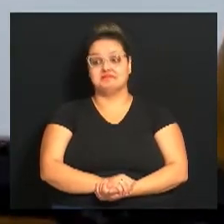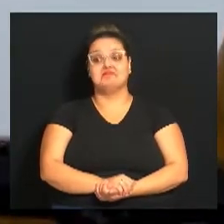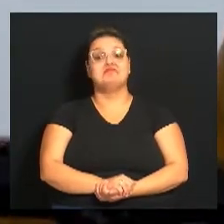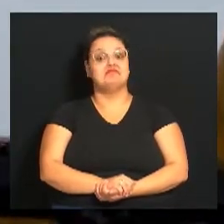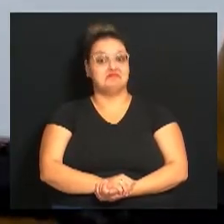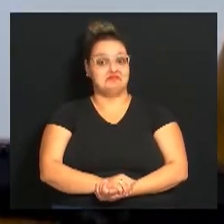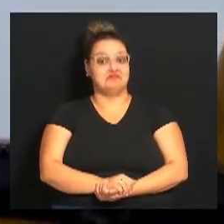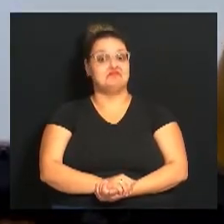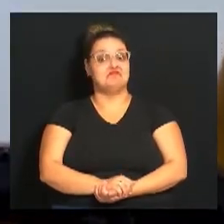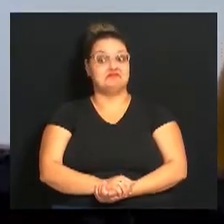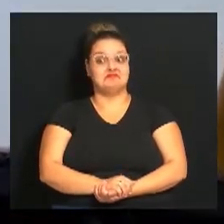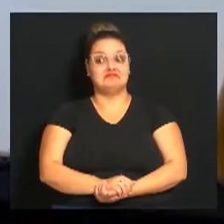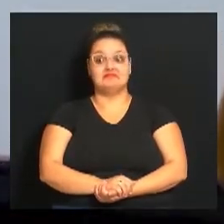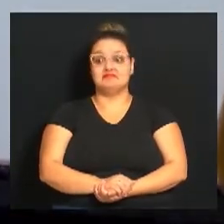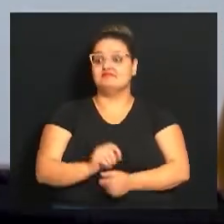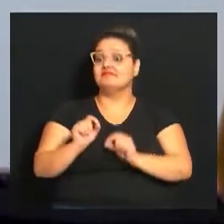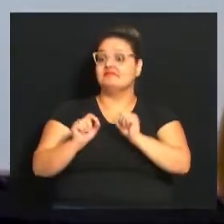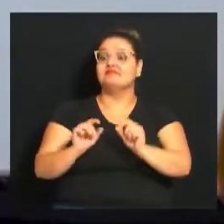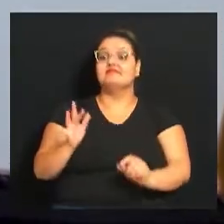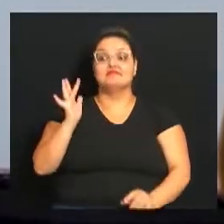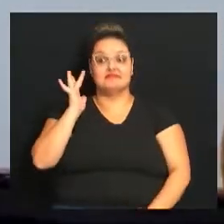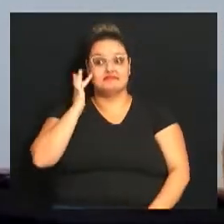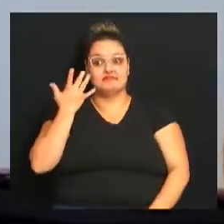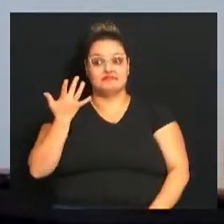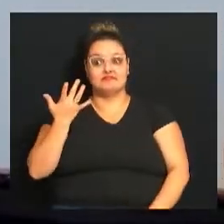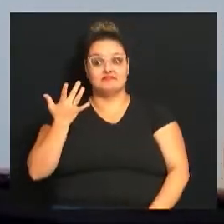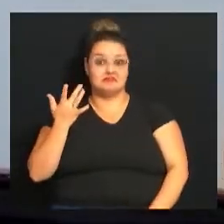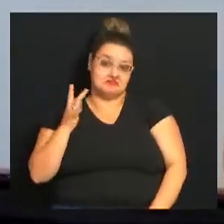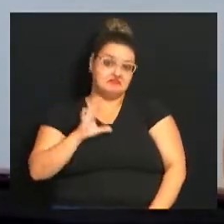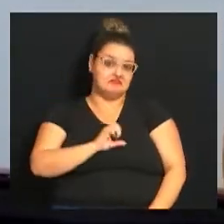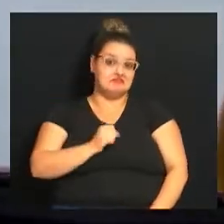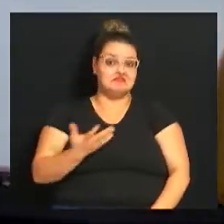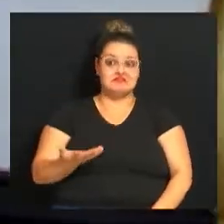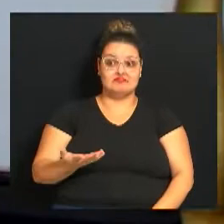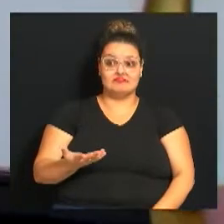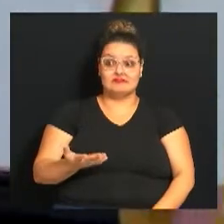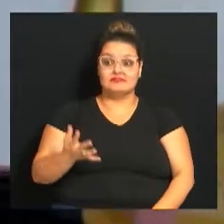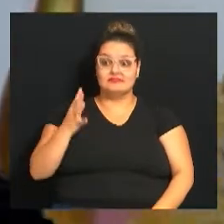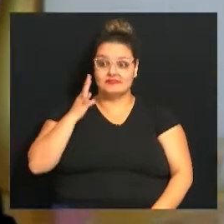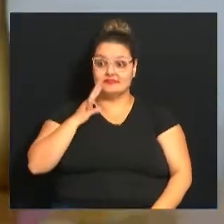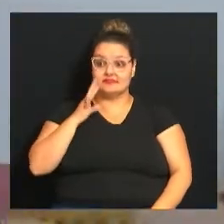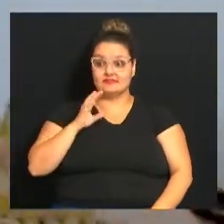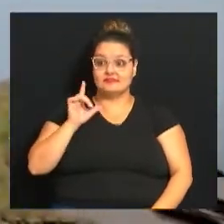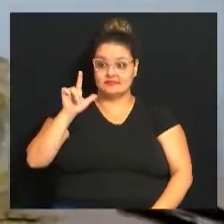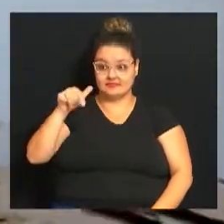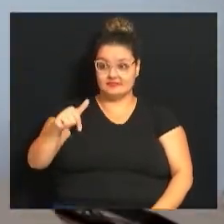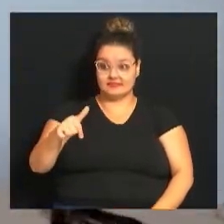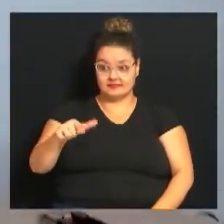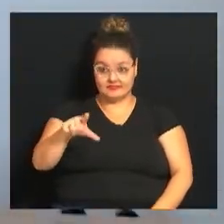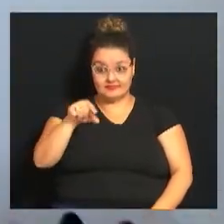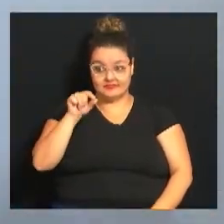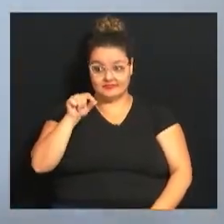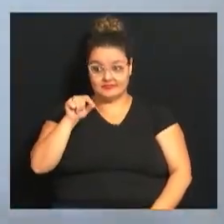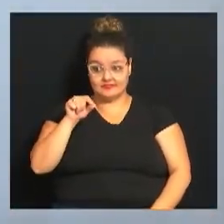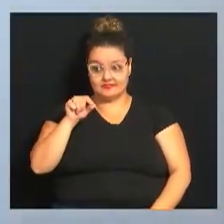E aí, o que acharam? Acho que eu gostei, viu? E o legal é que depois que a gente escolhe a roupa que vai levar, a